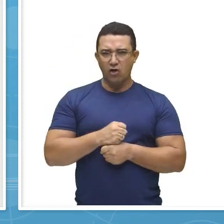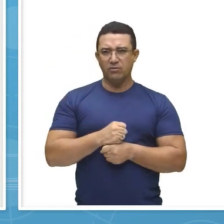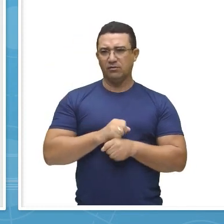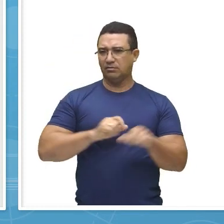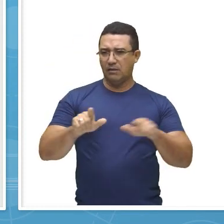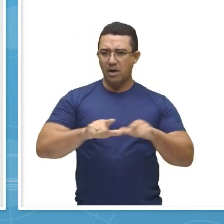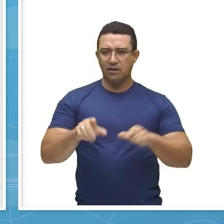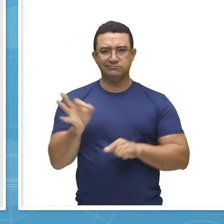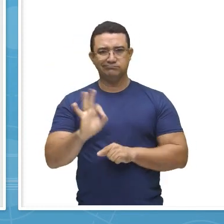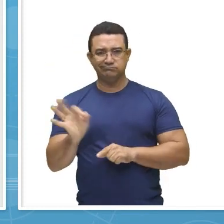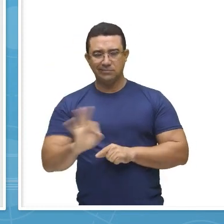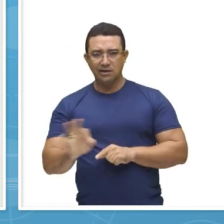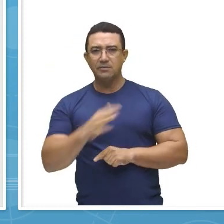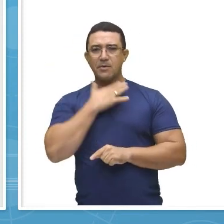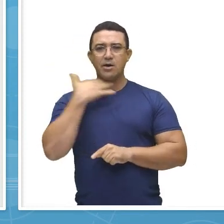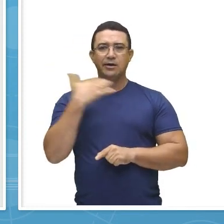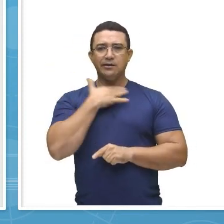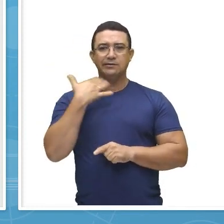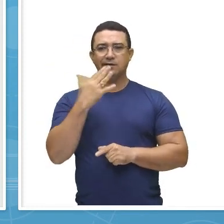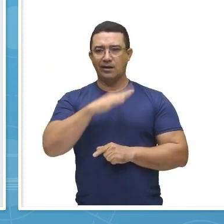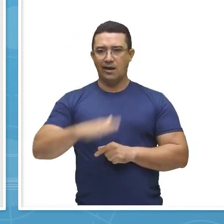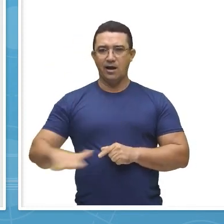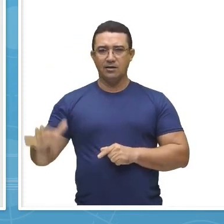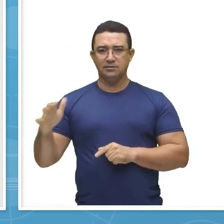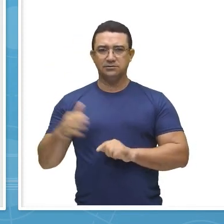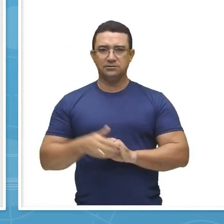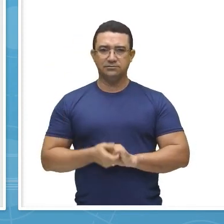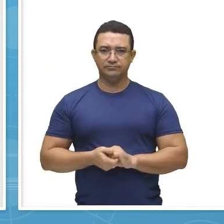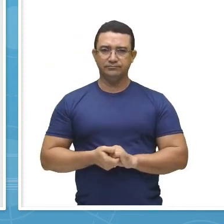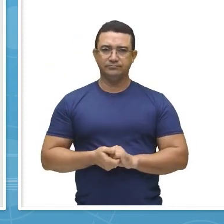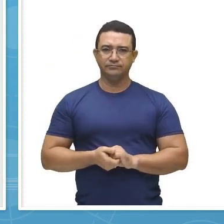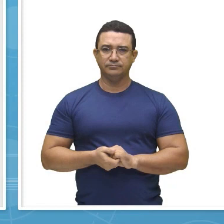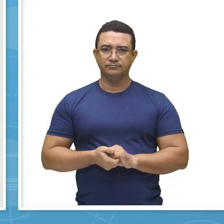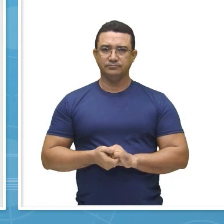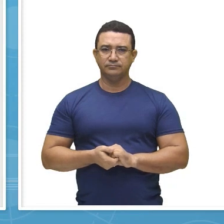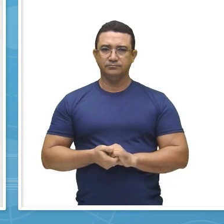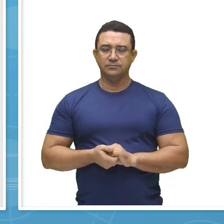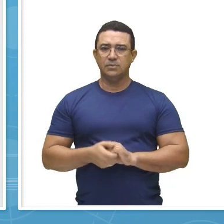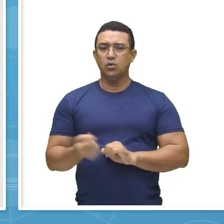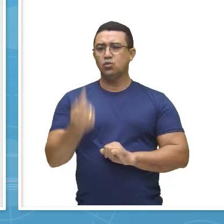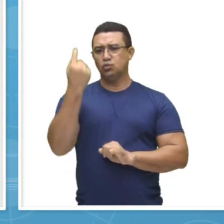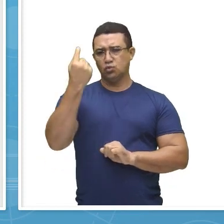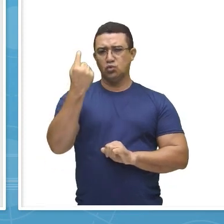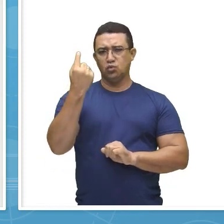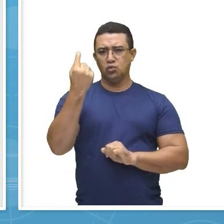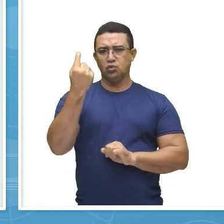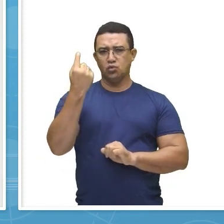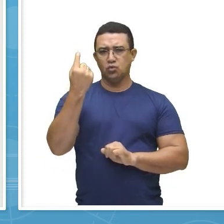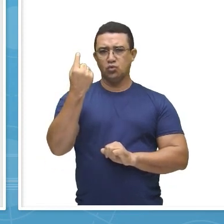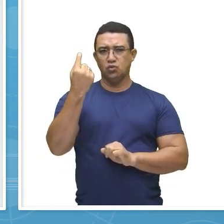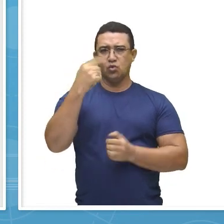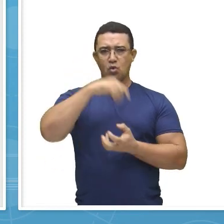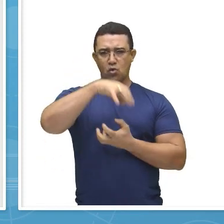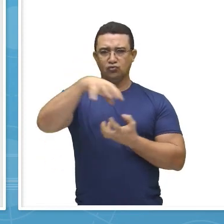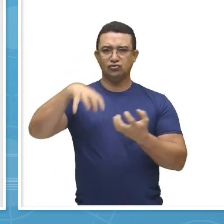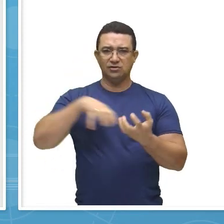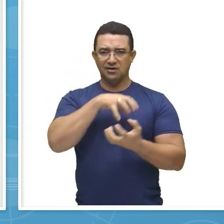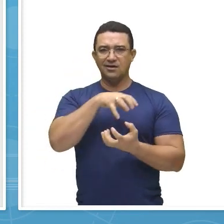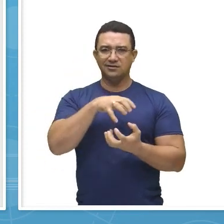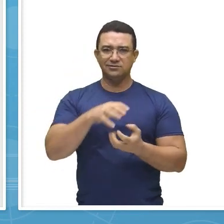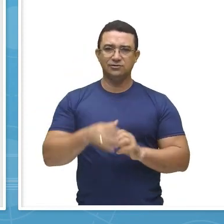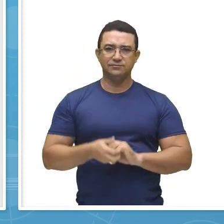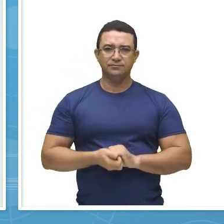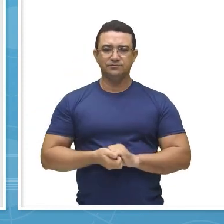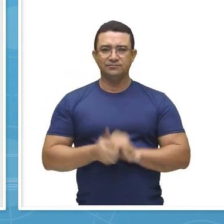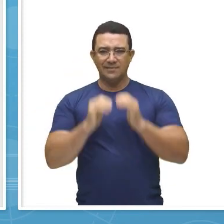alta taxa de mortalidade infantil, sendo o único, gravem essa palavra aí, o